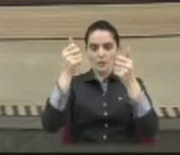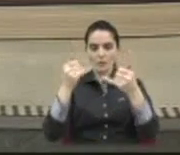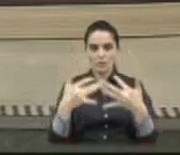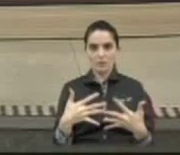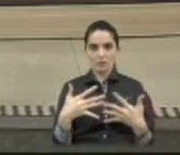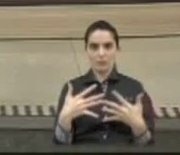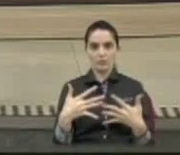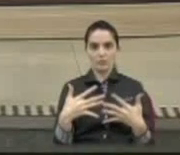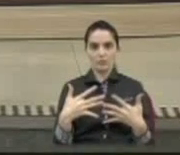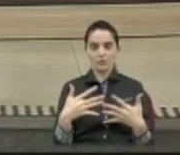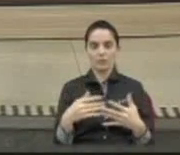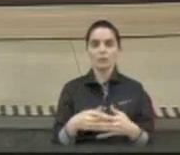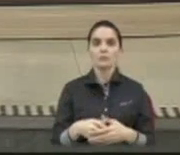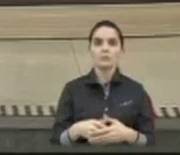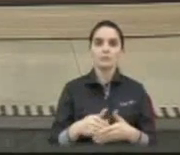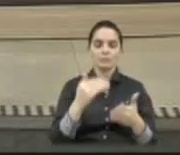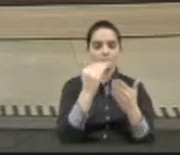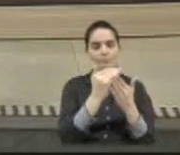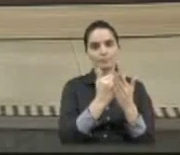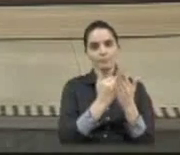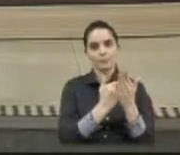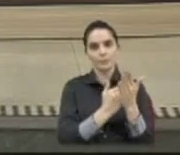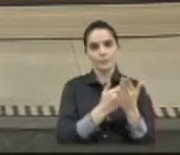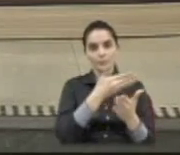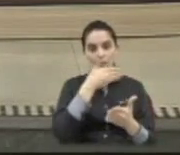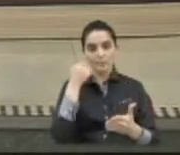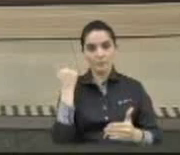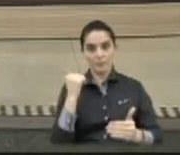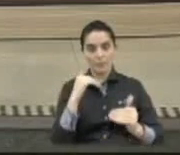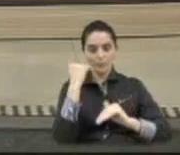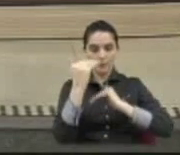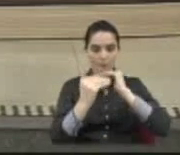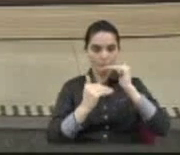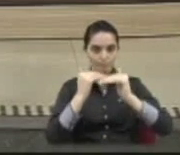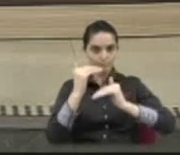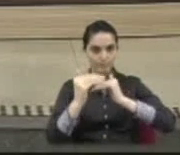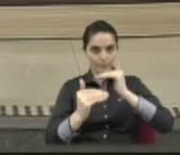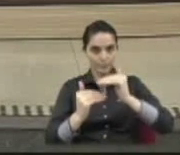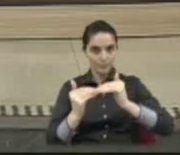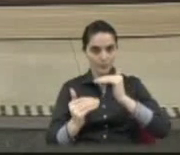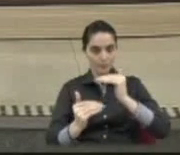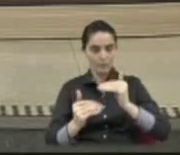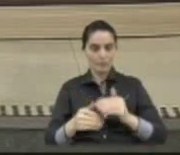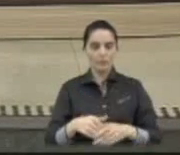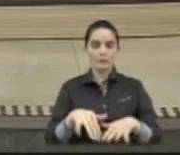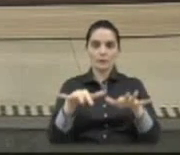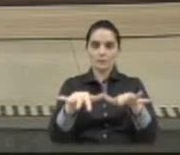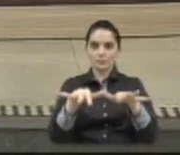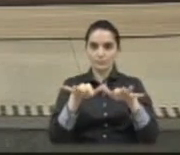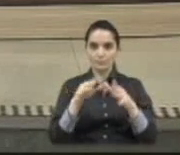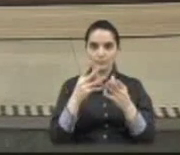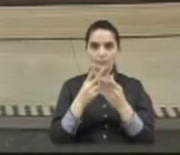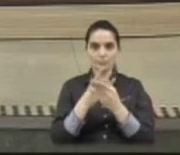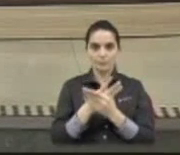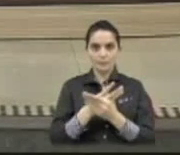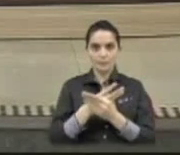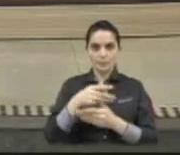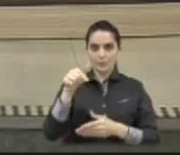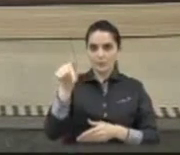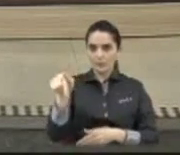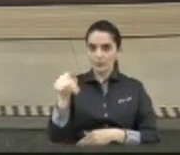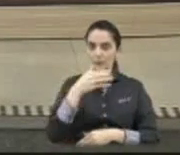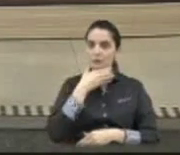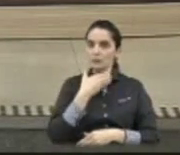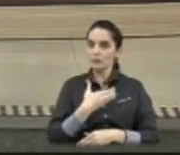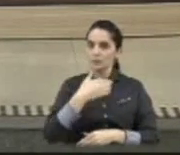Justificativa. A proposição tem por finalidade o melhor desenvolvimento dos trabalhos. Plenário, vereador Vitório Bortolã, aos 7 dias do mês de dezembro